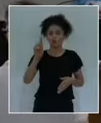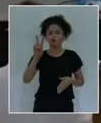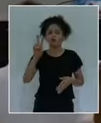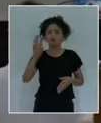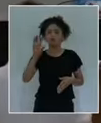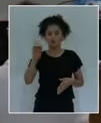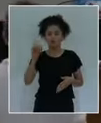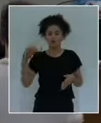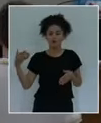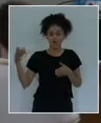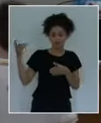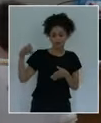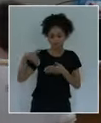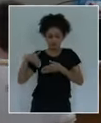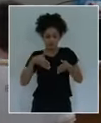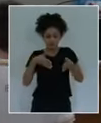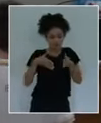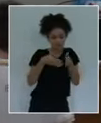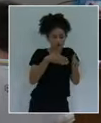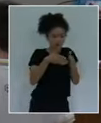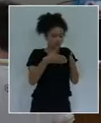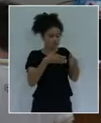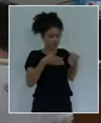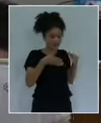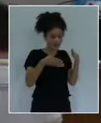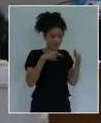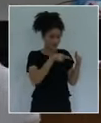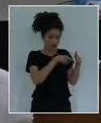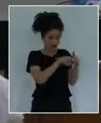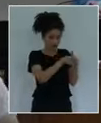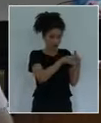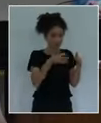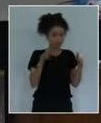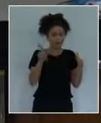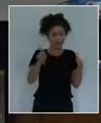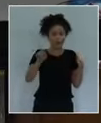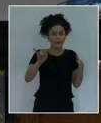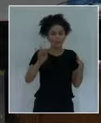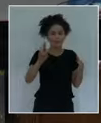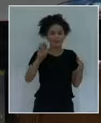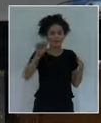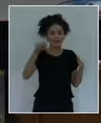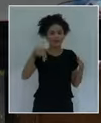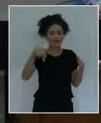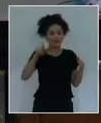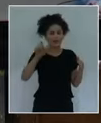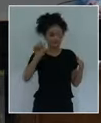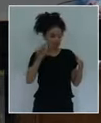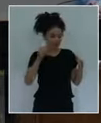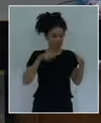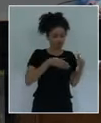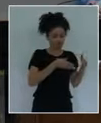usina hidrelétrica da Brecha. Esse rio também ele pega bastante água do município de Viçosa.